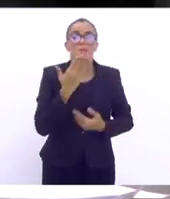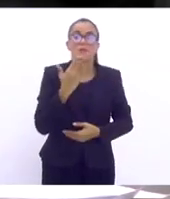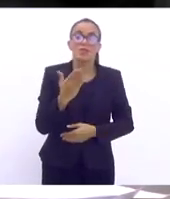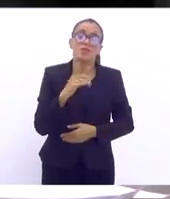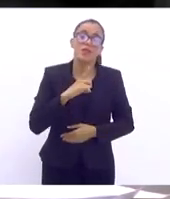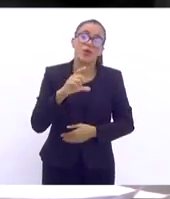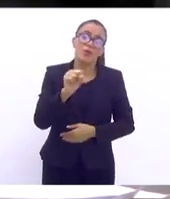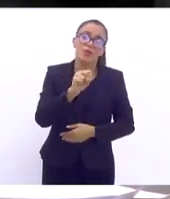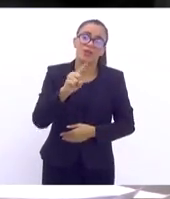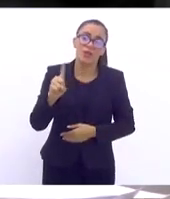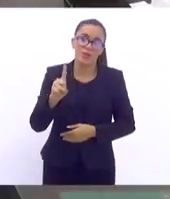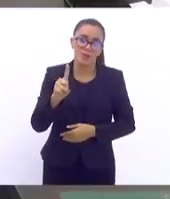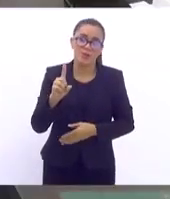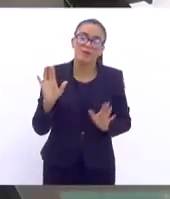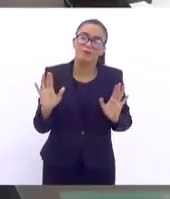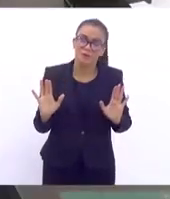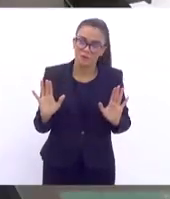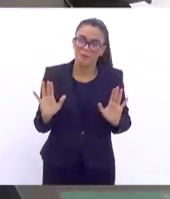81